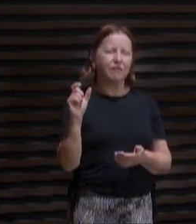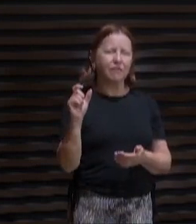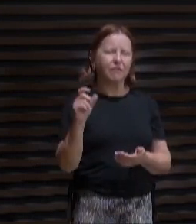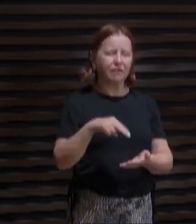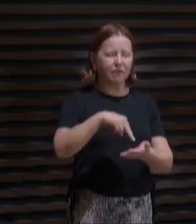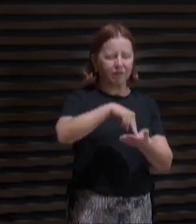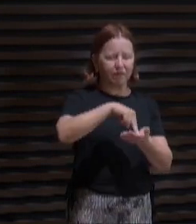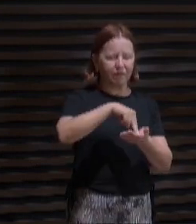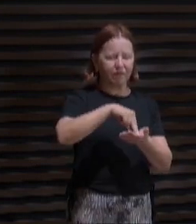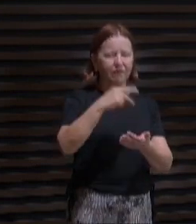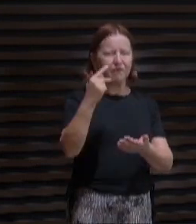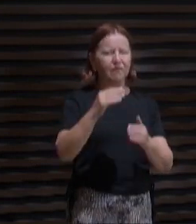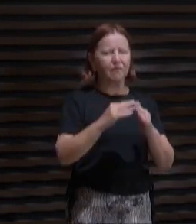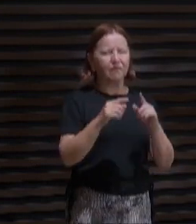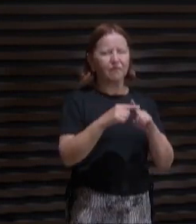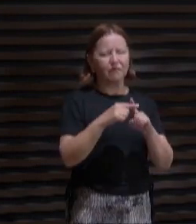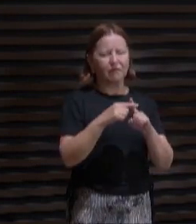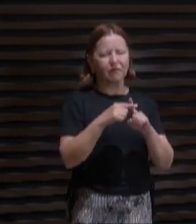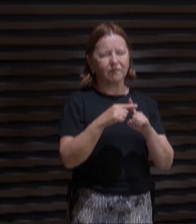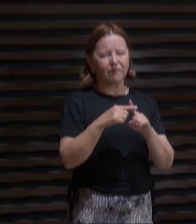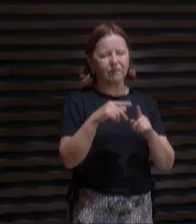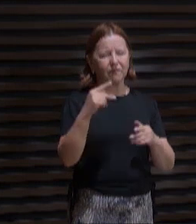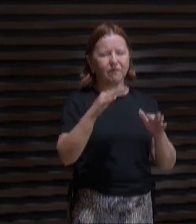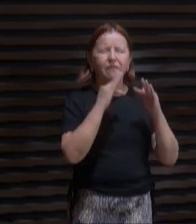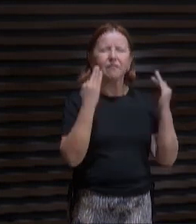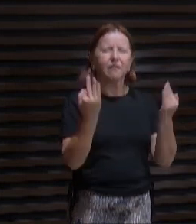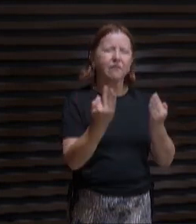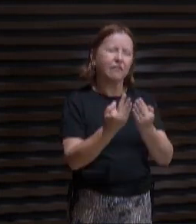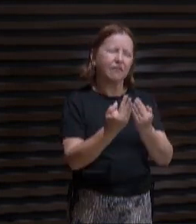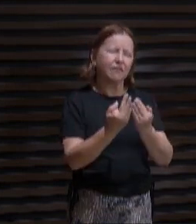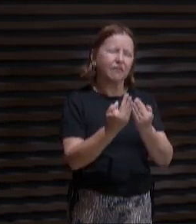Edifica a tua igreja, a tua família.